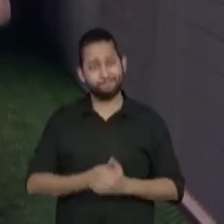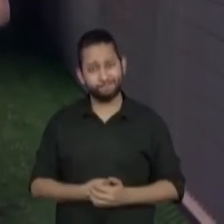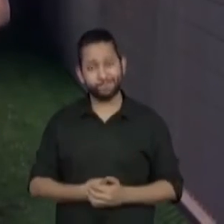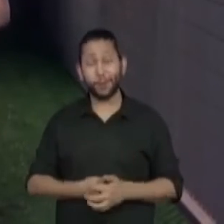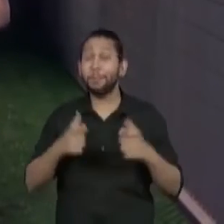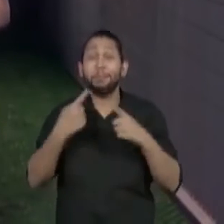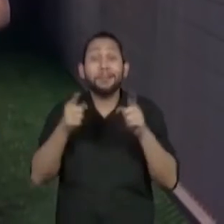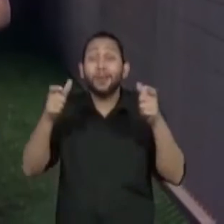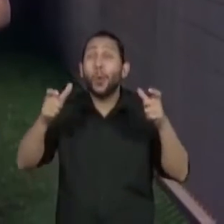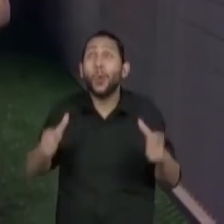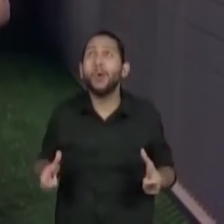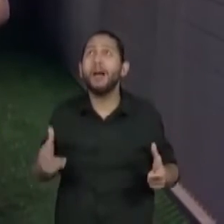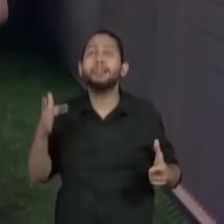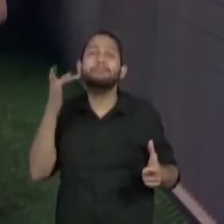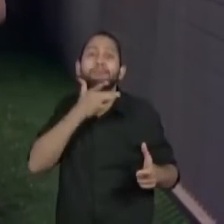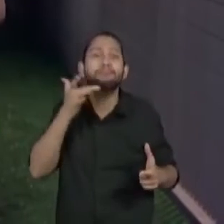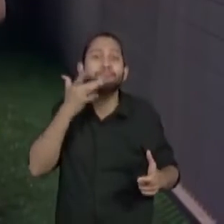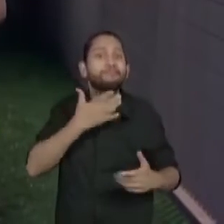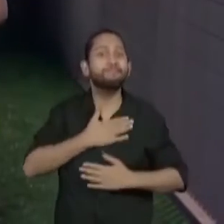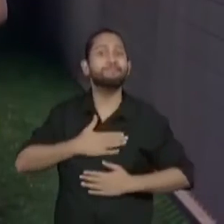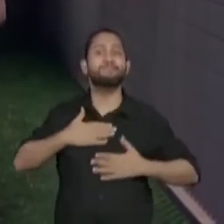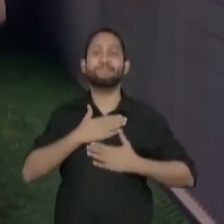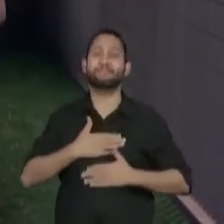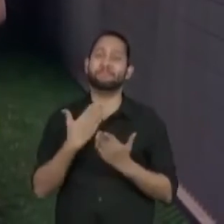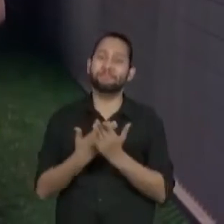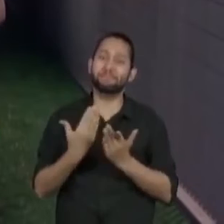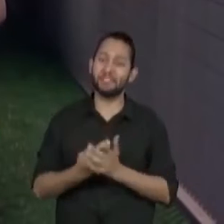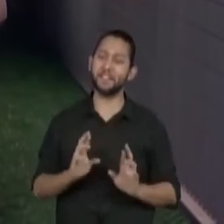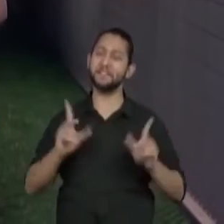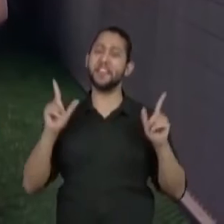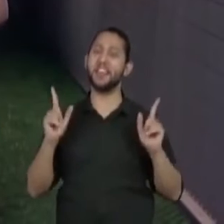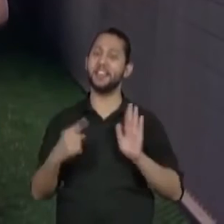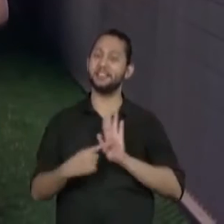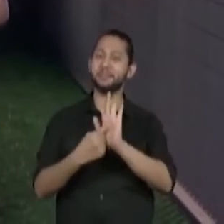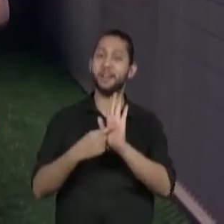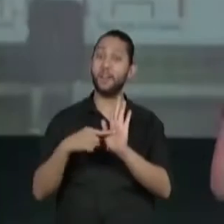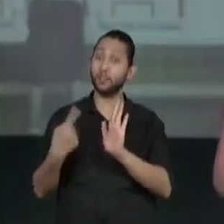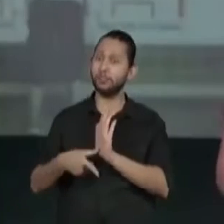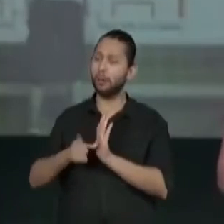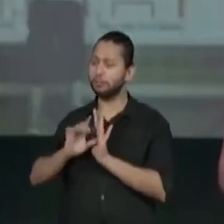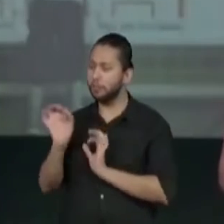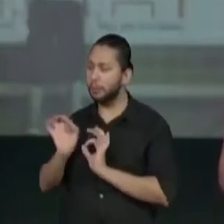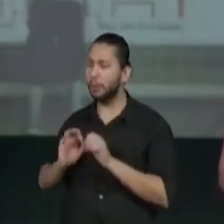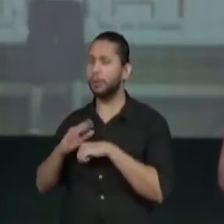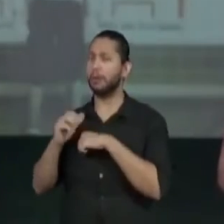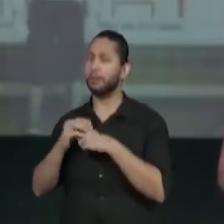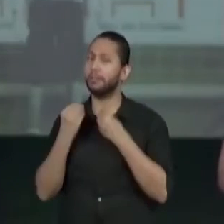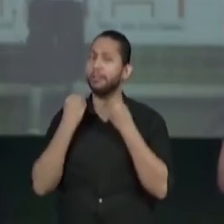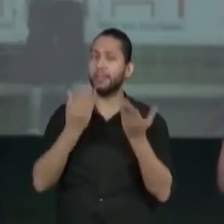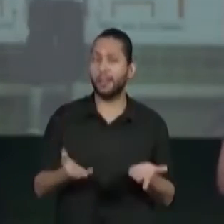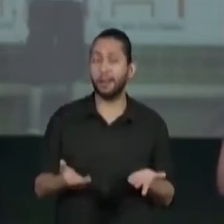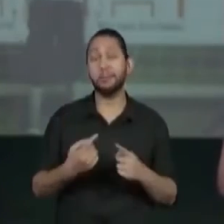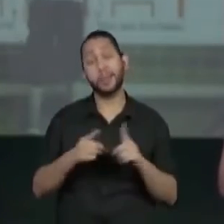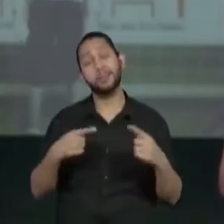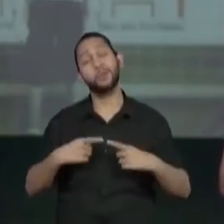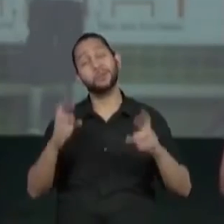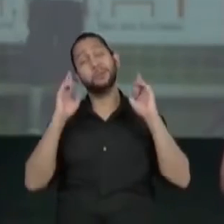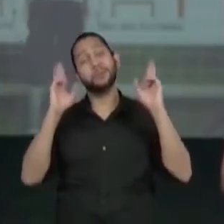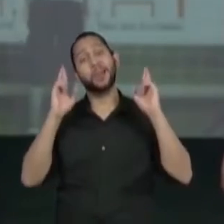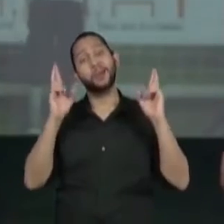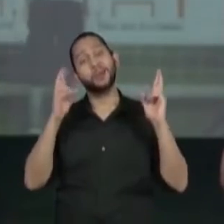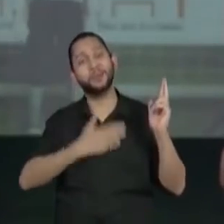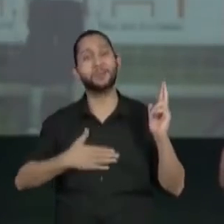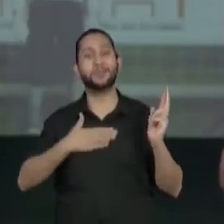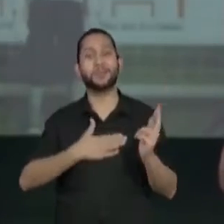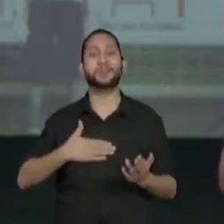ambiente muito agradável, uma aula diferenciada, feita com muito carinho para vocês. Então, pessoal, espero que vocês tenham